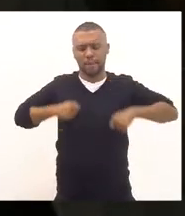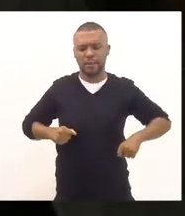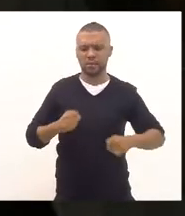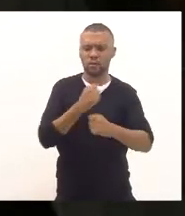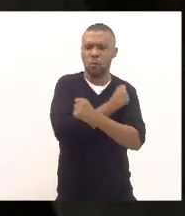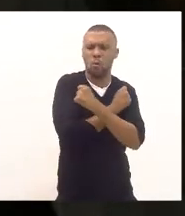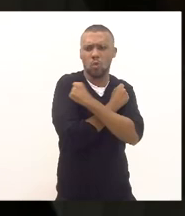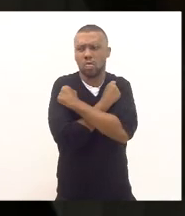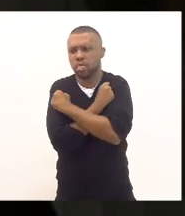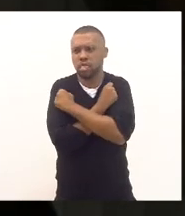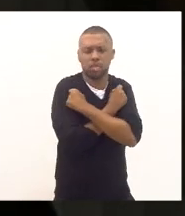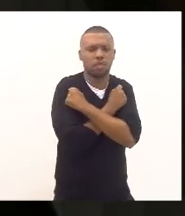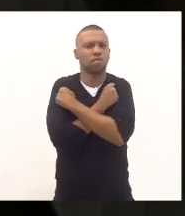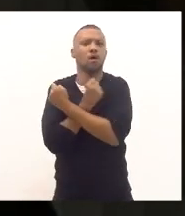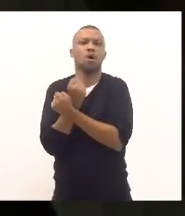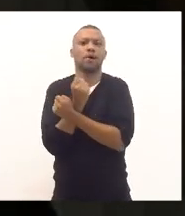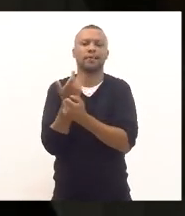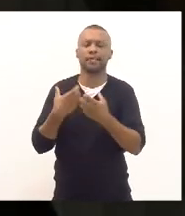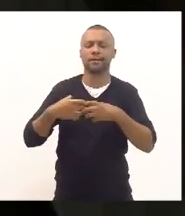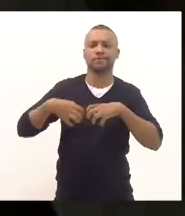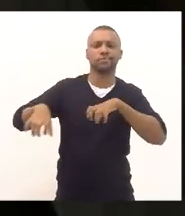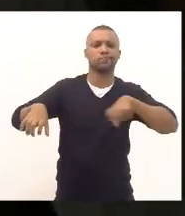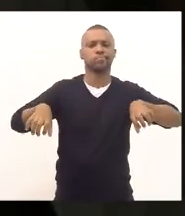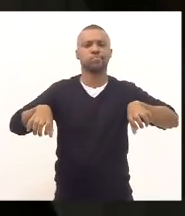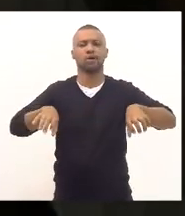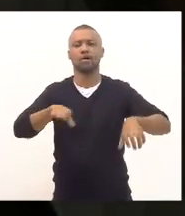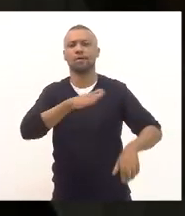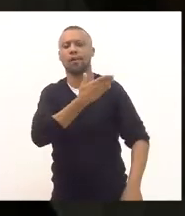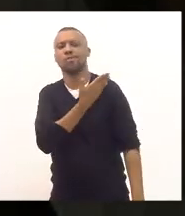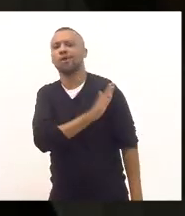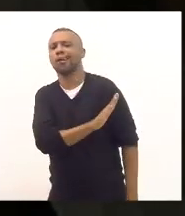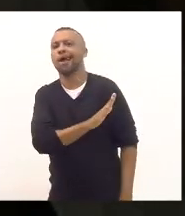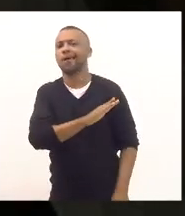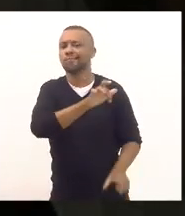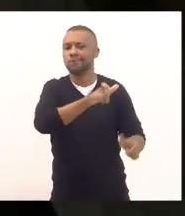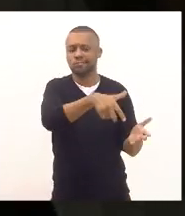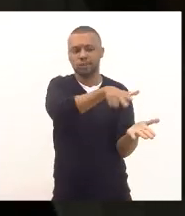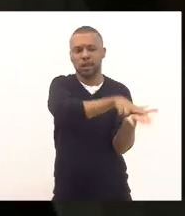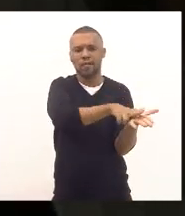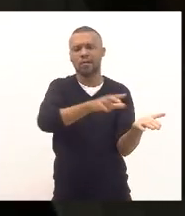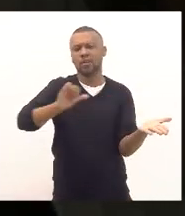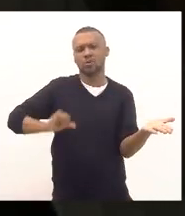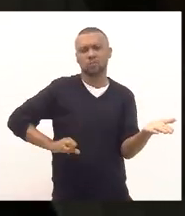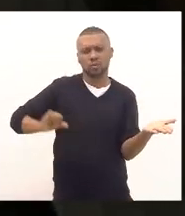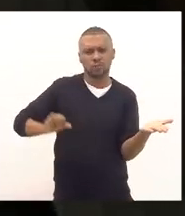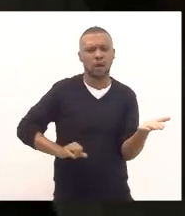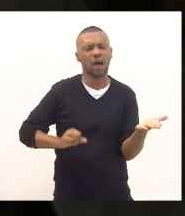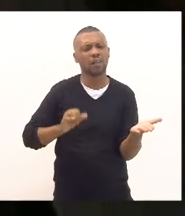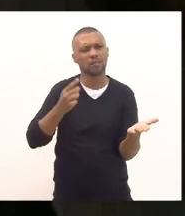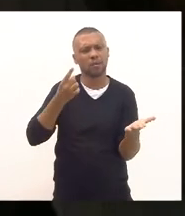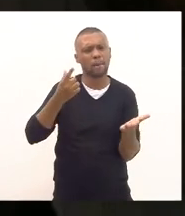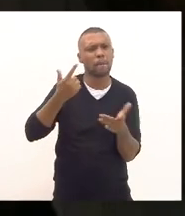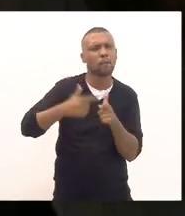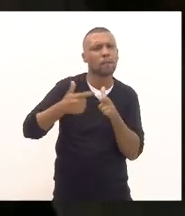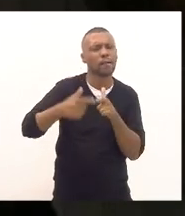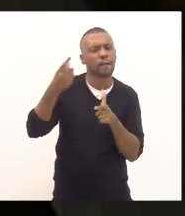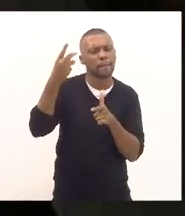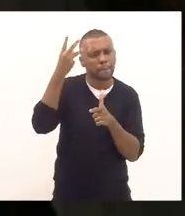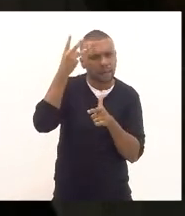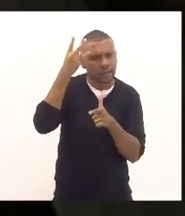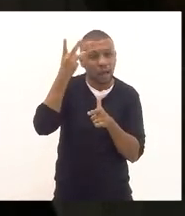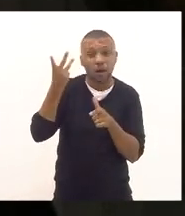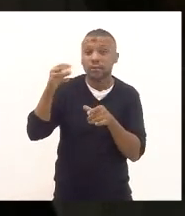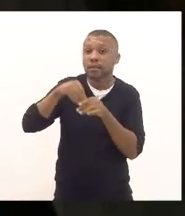que e que se agregavam os pacientes é com o sofrimento ou em situação de Sofrimento ou transtorno mental do